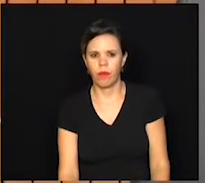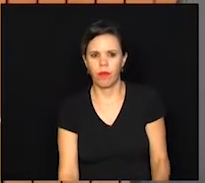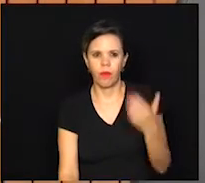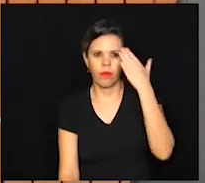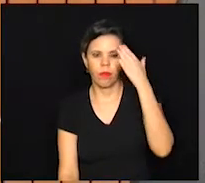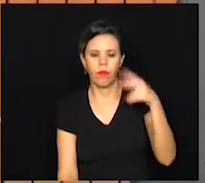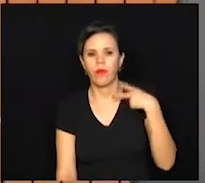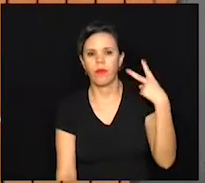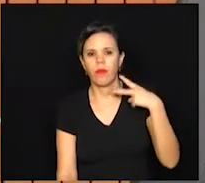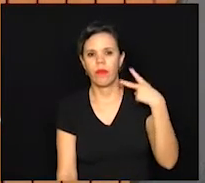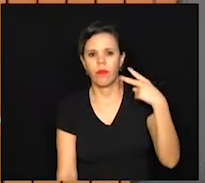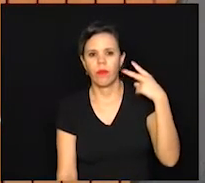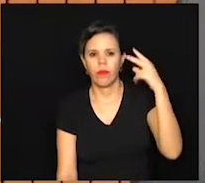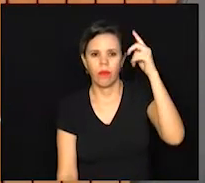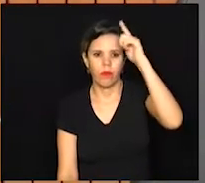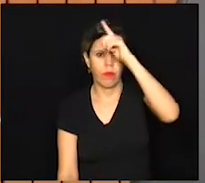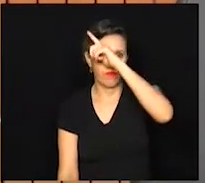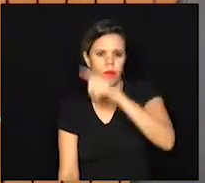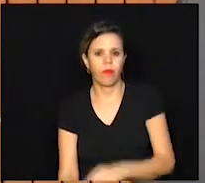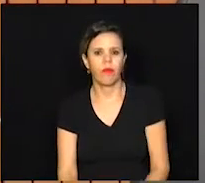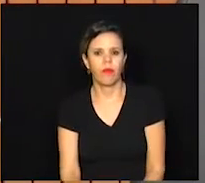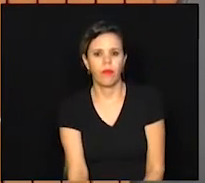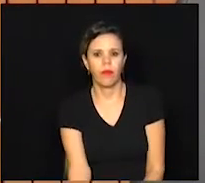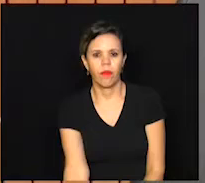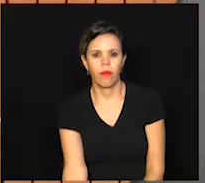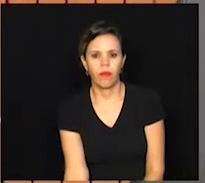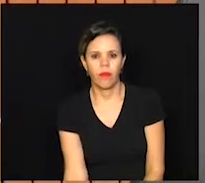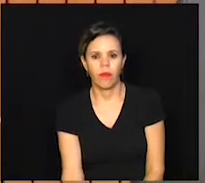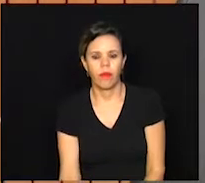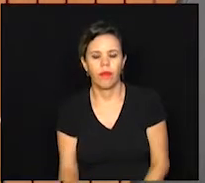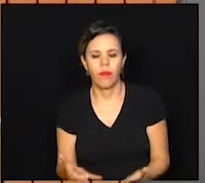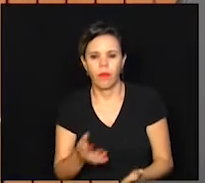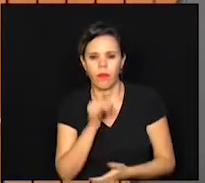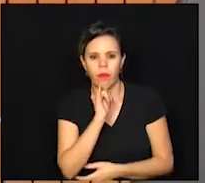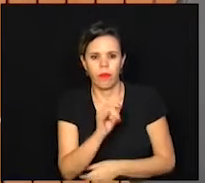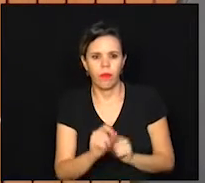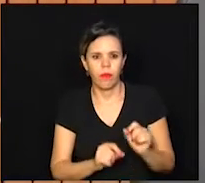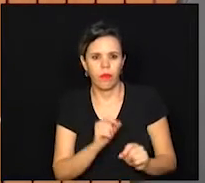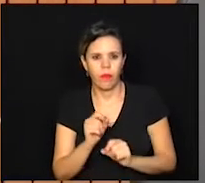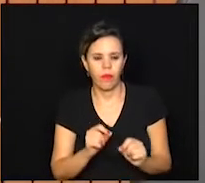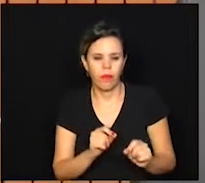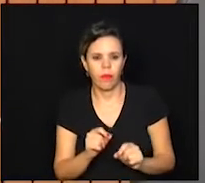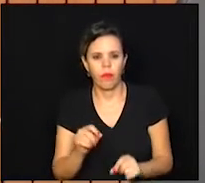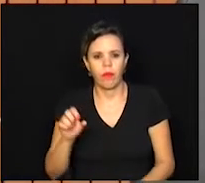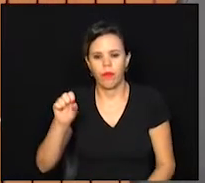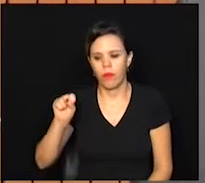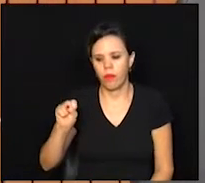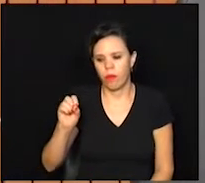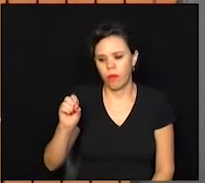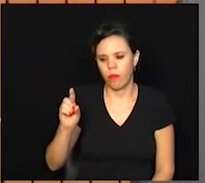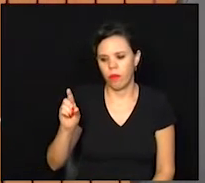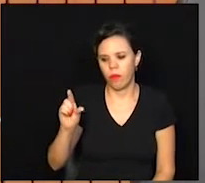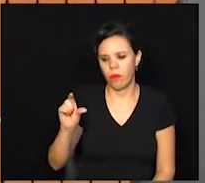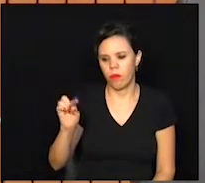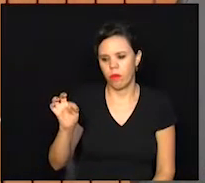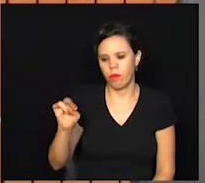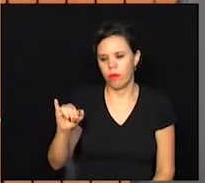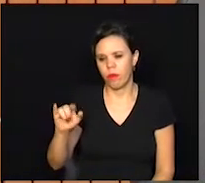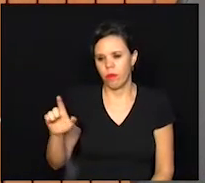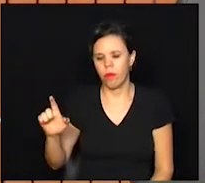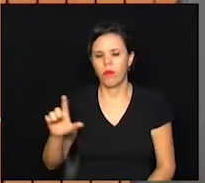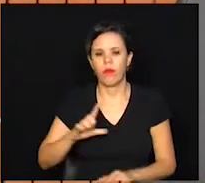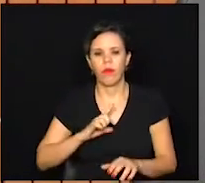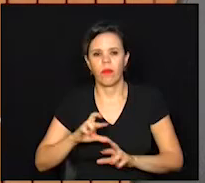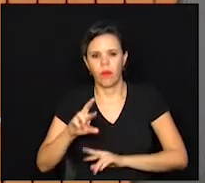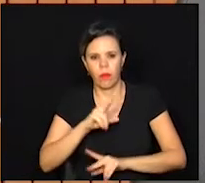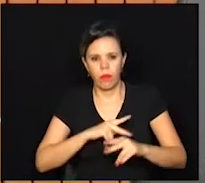obrigada, vereador Gustavo Peta. Queria dizer que o Sotile comentou até, né, da transversalidade